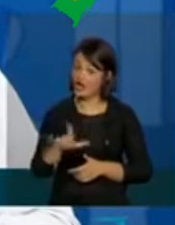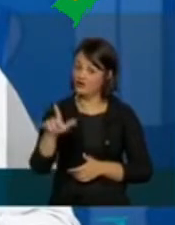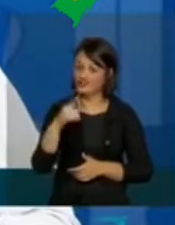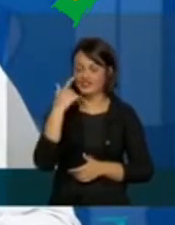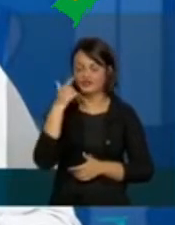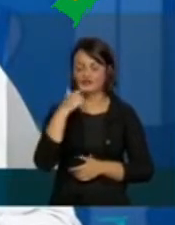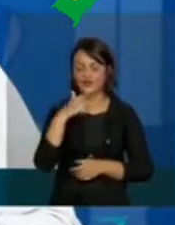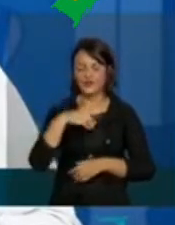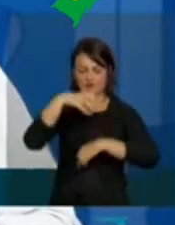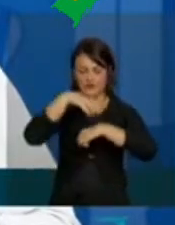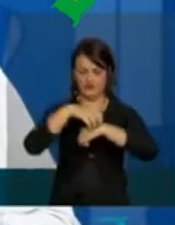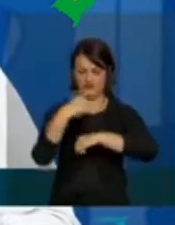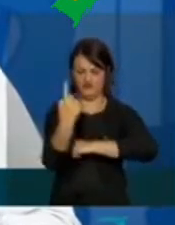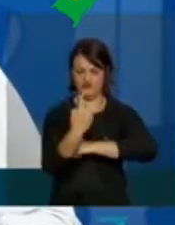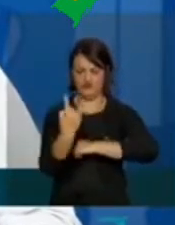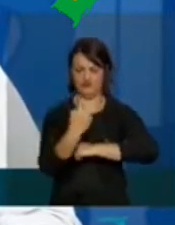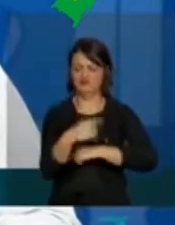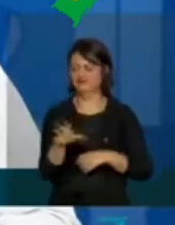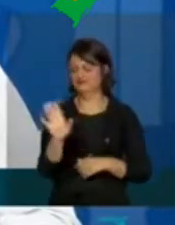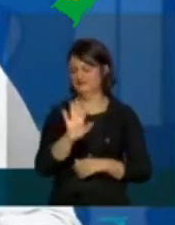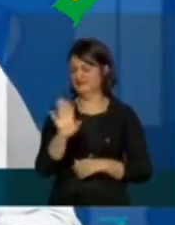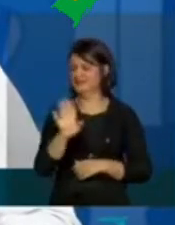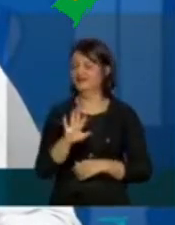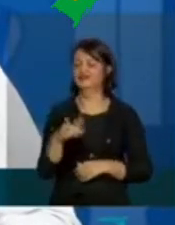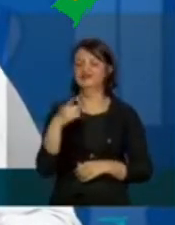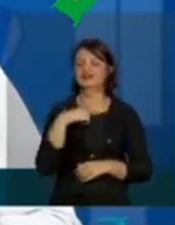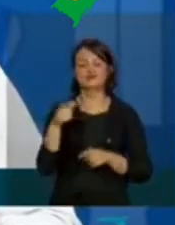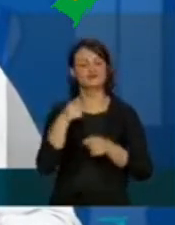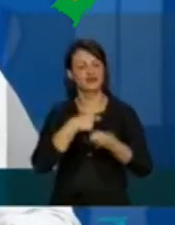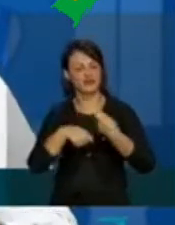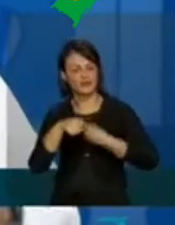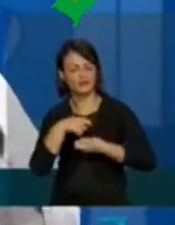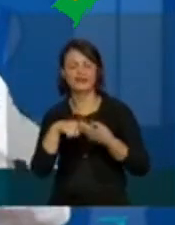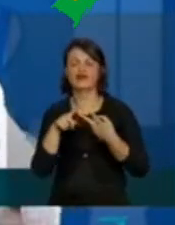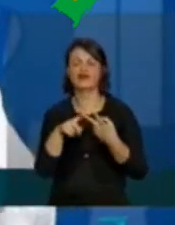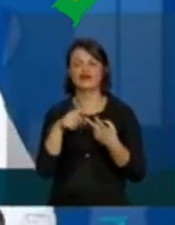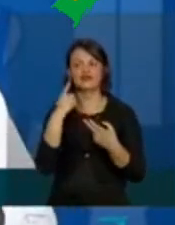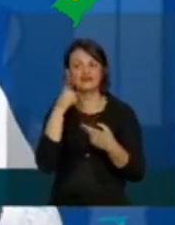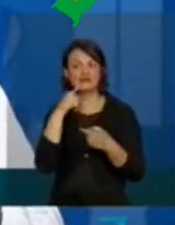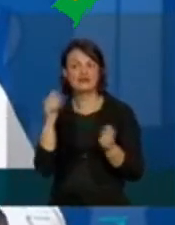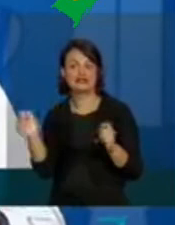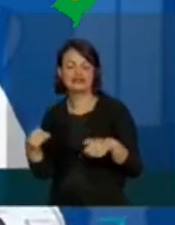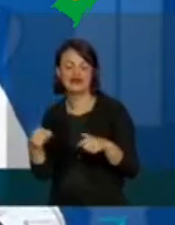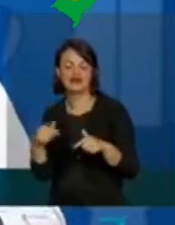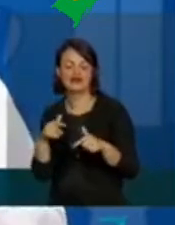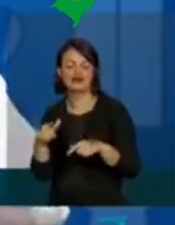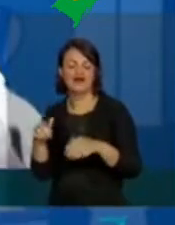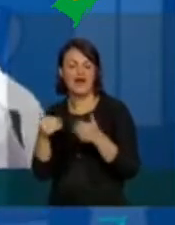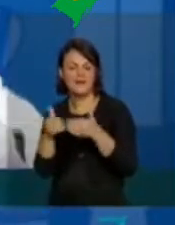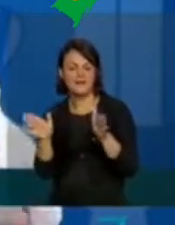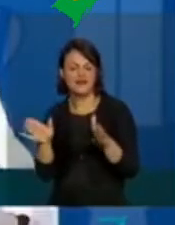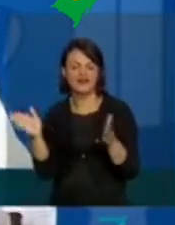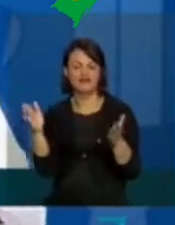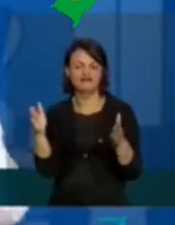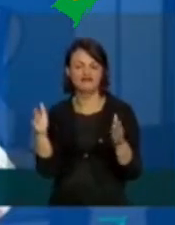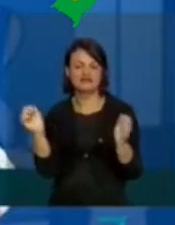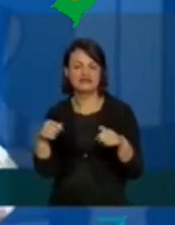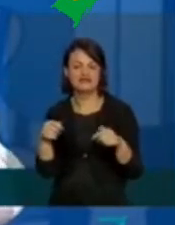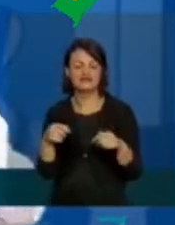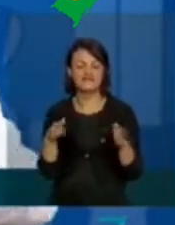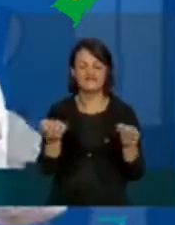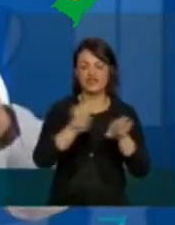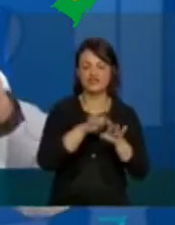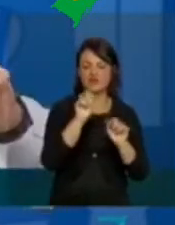somos uma ilha, também olhamos a questão da economia, de o que pode funcionar, o que não pode. Vamos preparar um